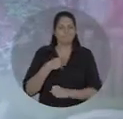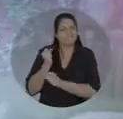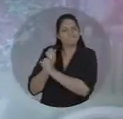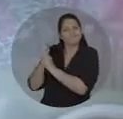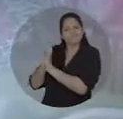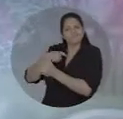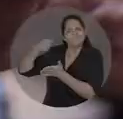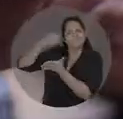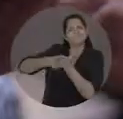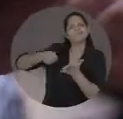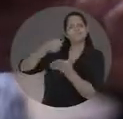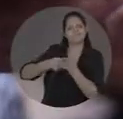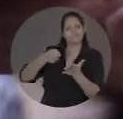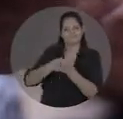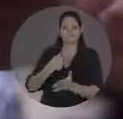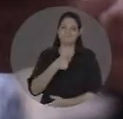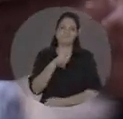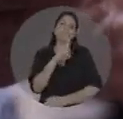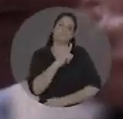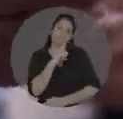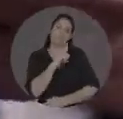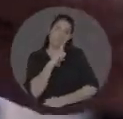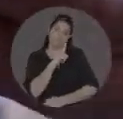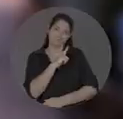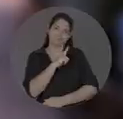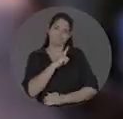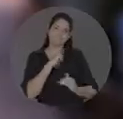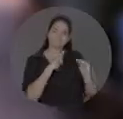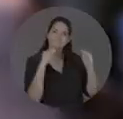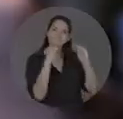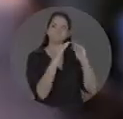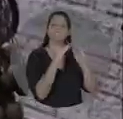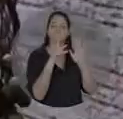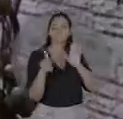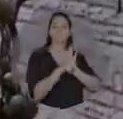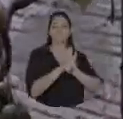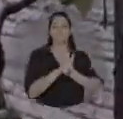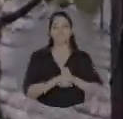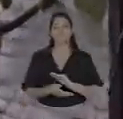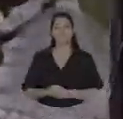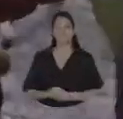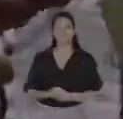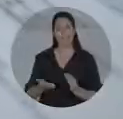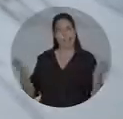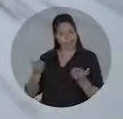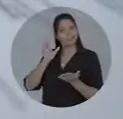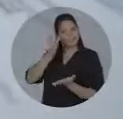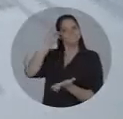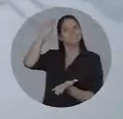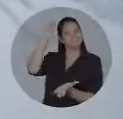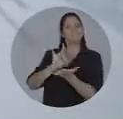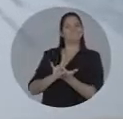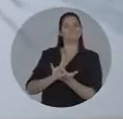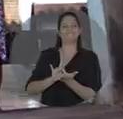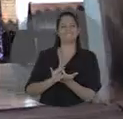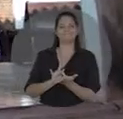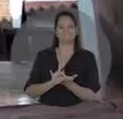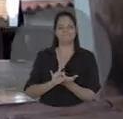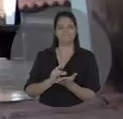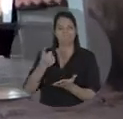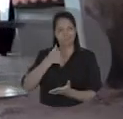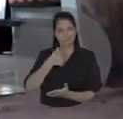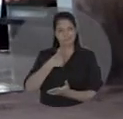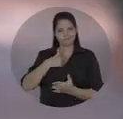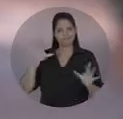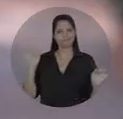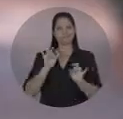eu faz muito tempo venho lutando para me ter, né? Um lar. E agora é confirmado.